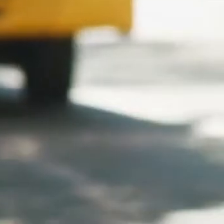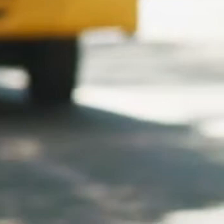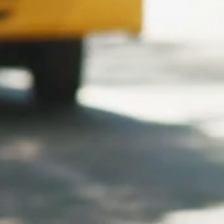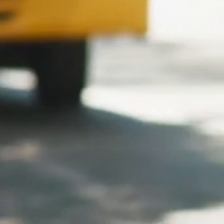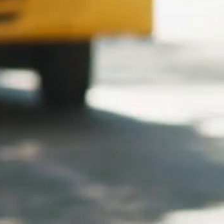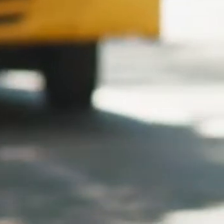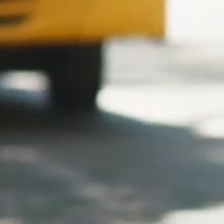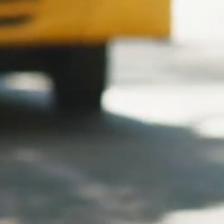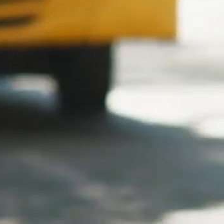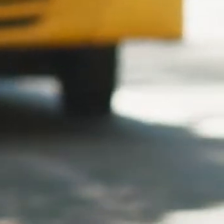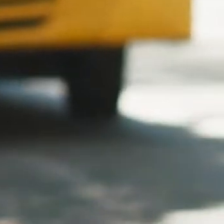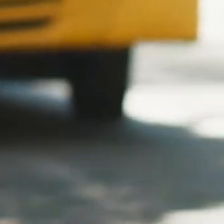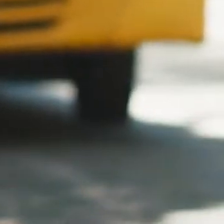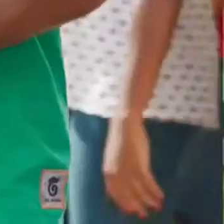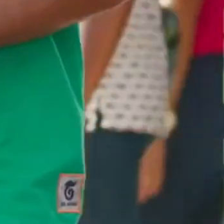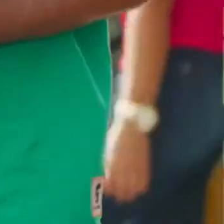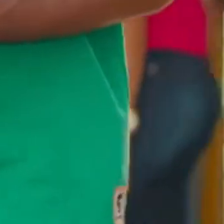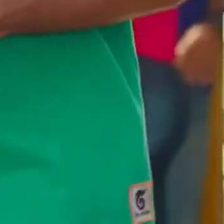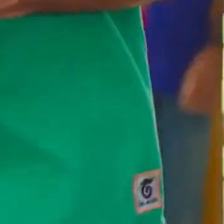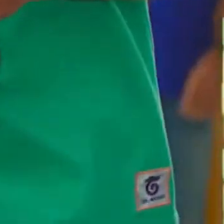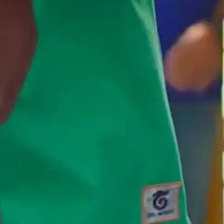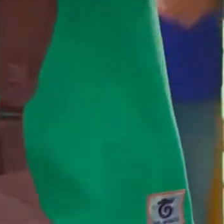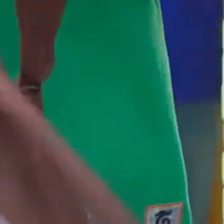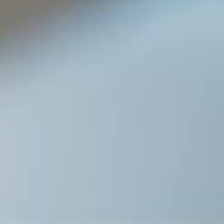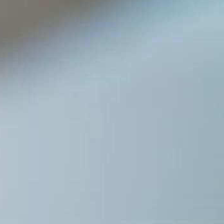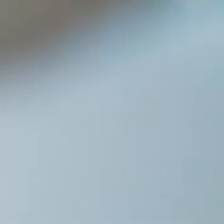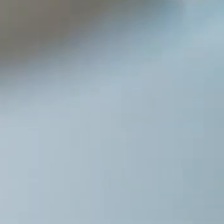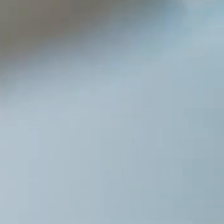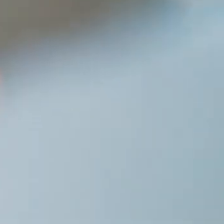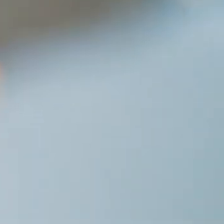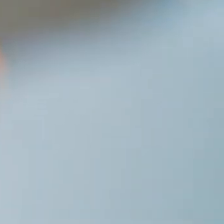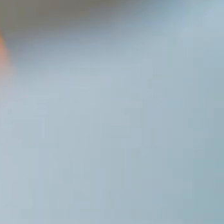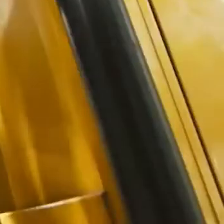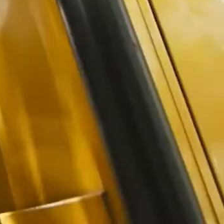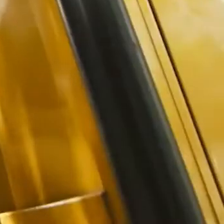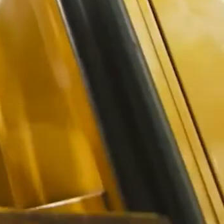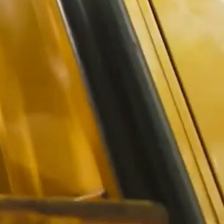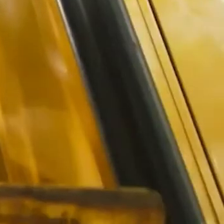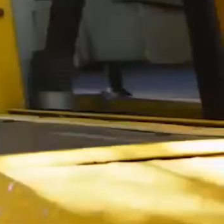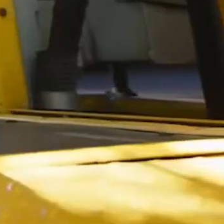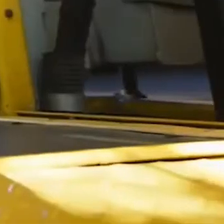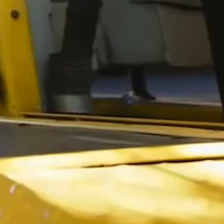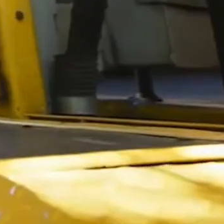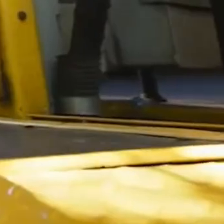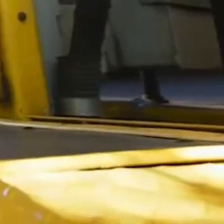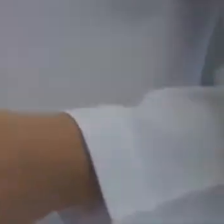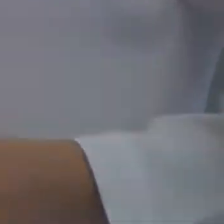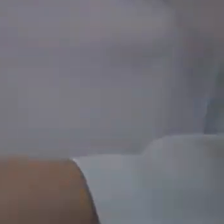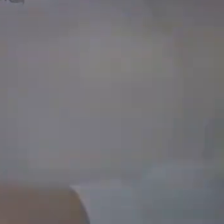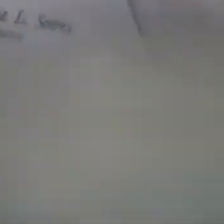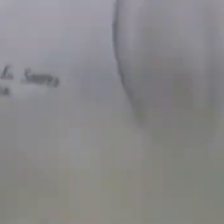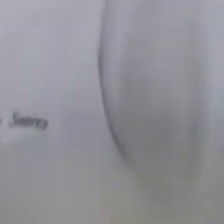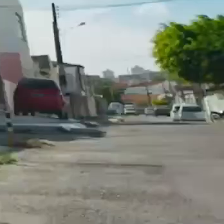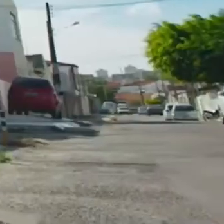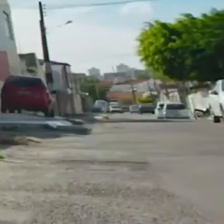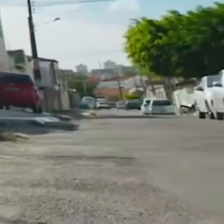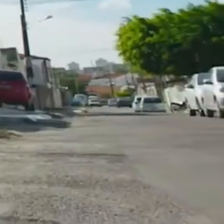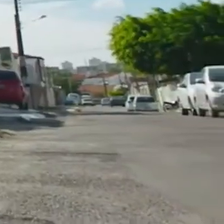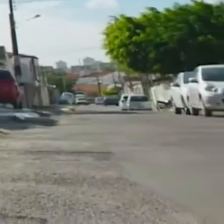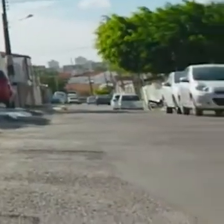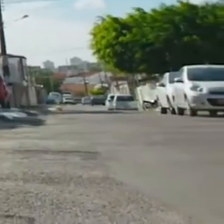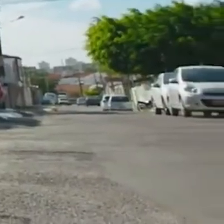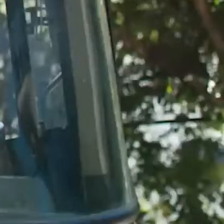A mudança começa quando a sua voz é ouvida. A Alese trabalha para defender os interesses da população. Além de criar e aprovar leis,